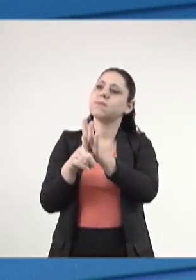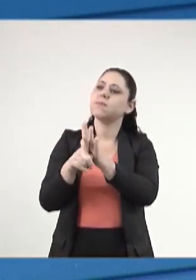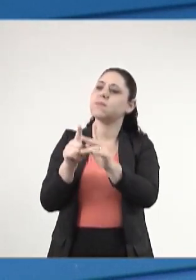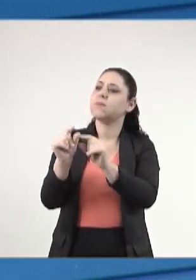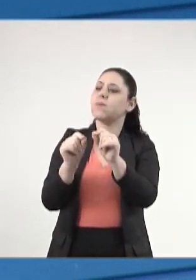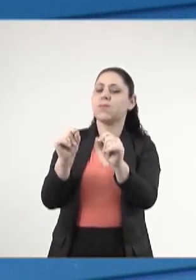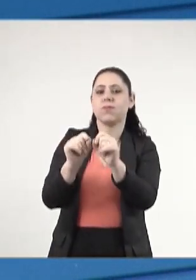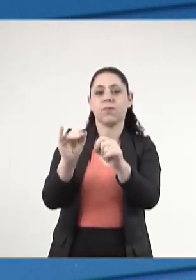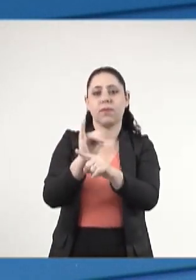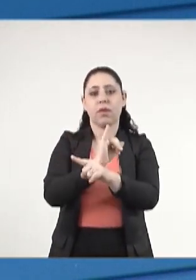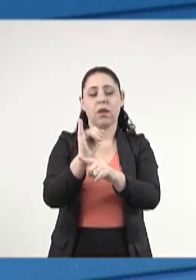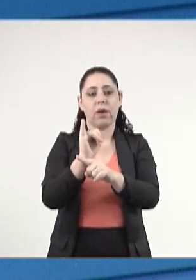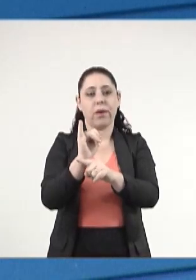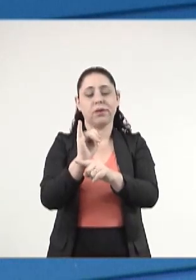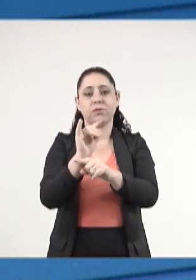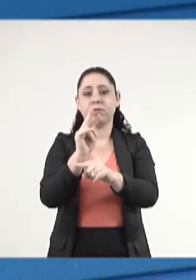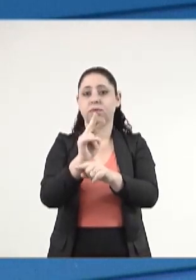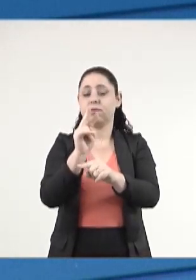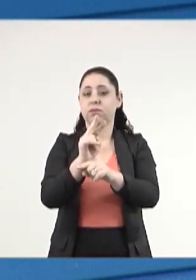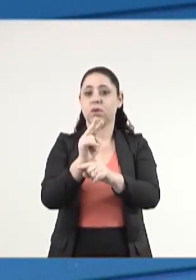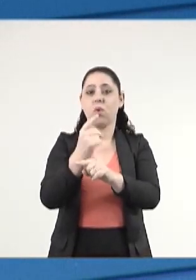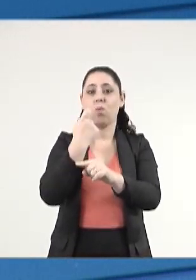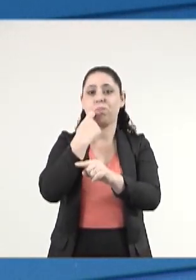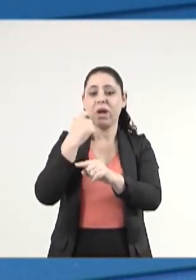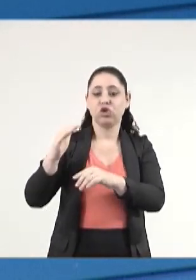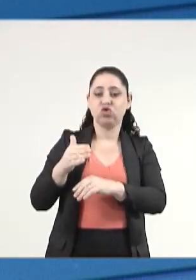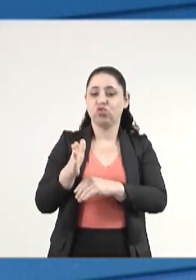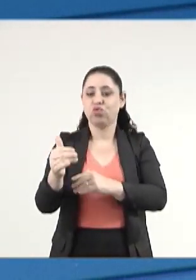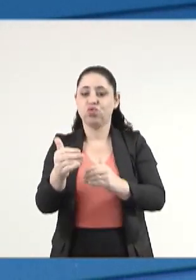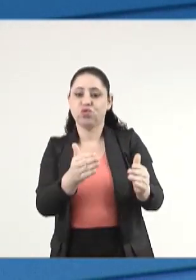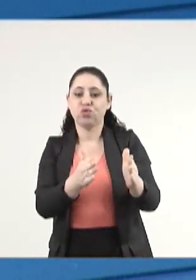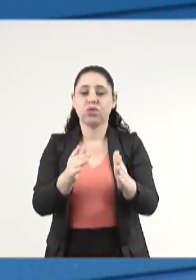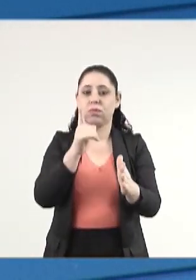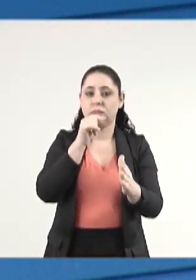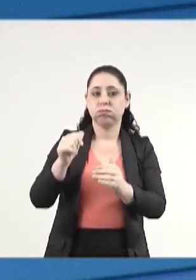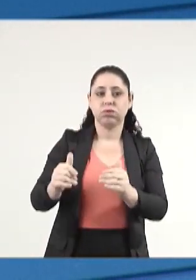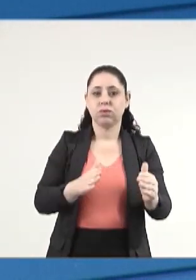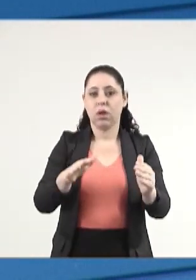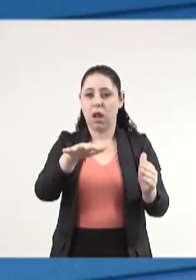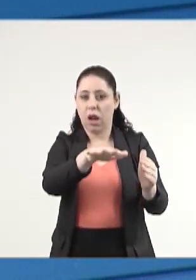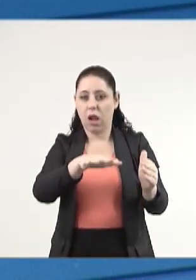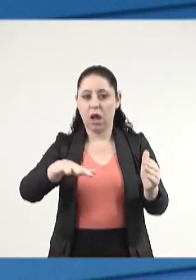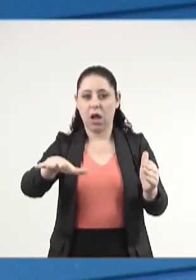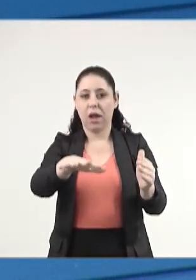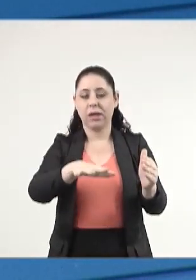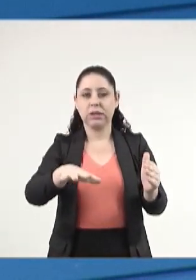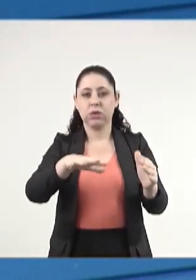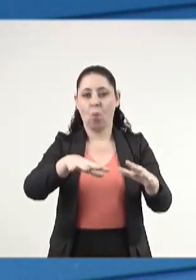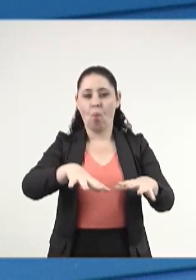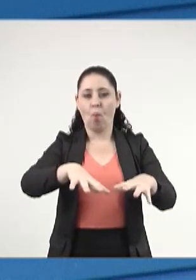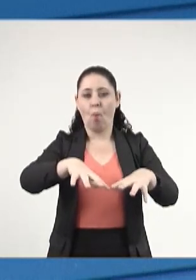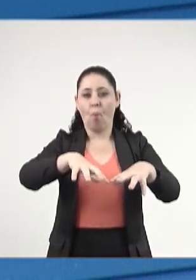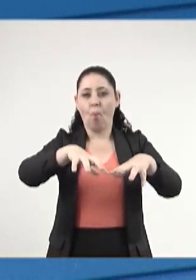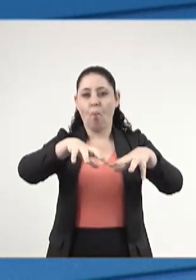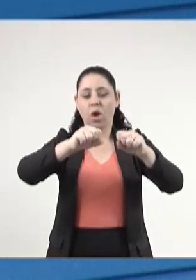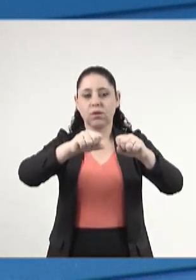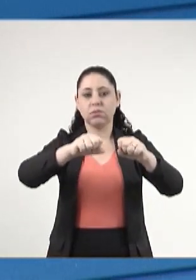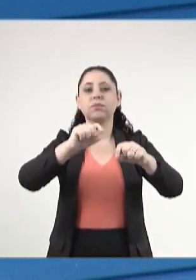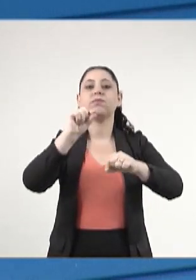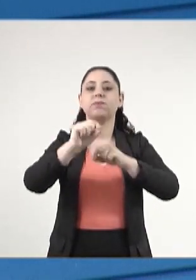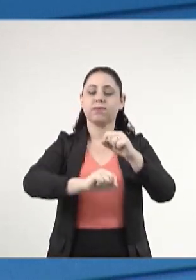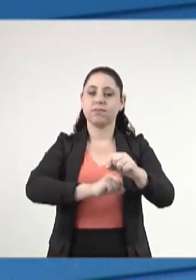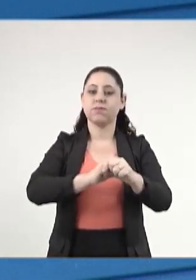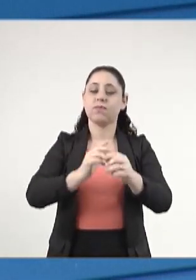estudos no sentido de estabelecer medidas de proteção aos cardumes dos rios de nosso estado, que estão na região de seca extrema, tendo em vista